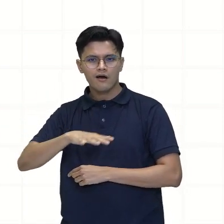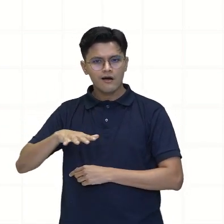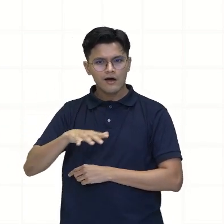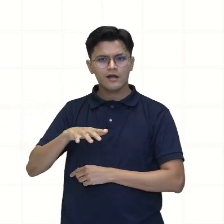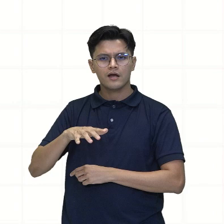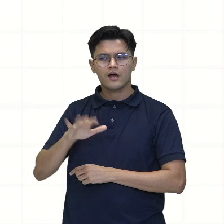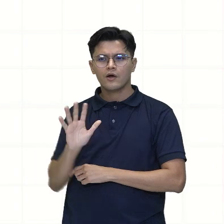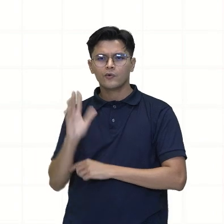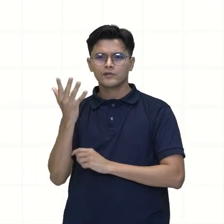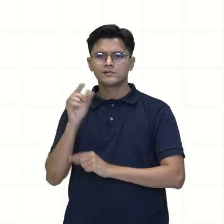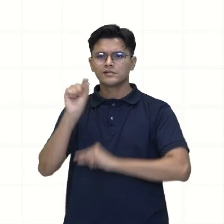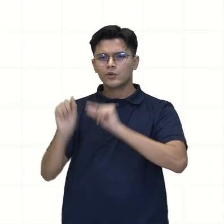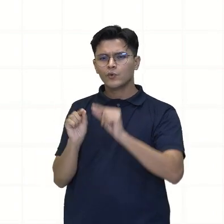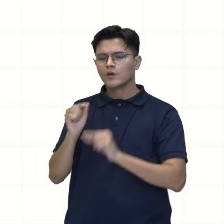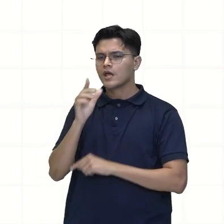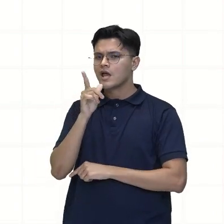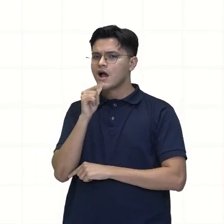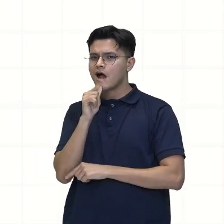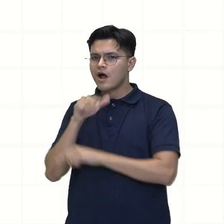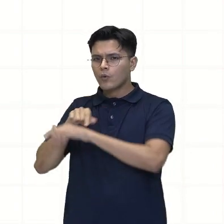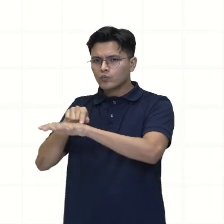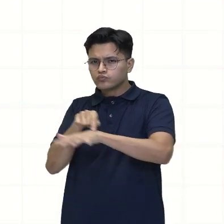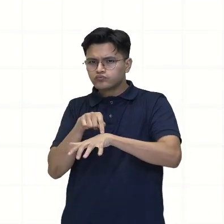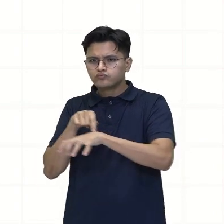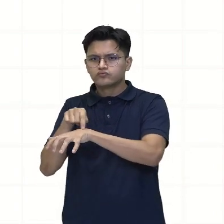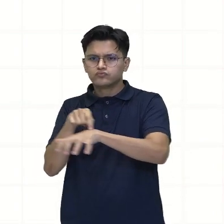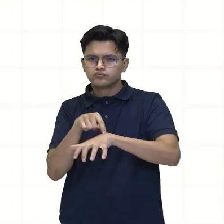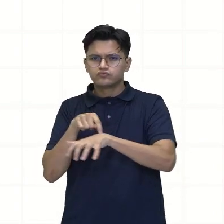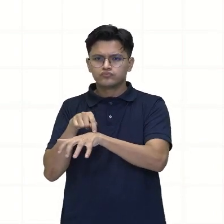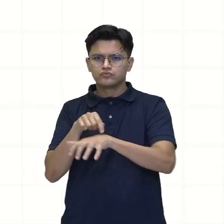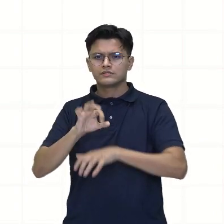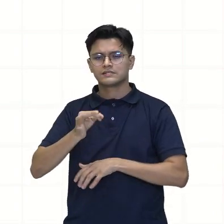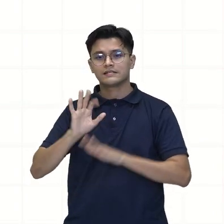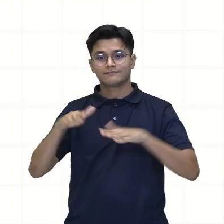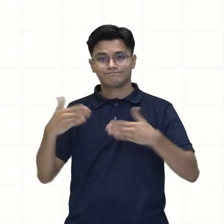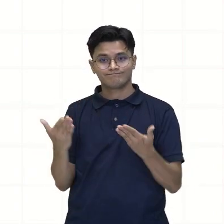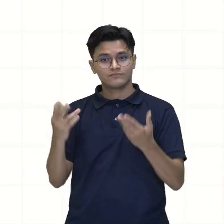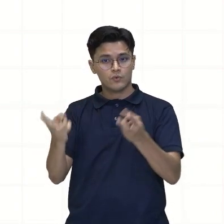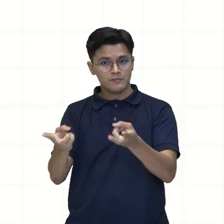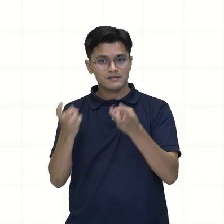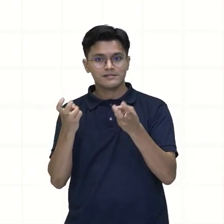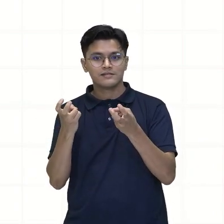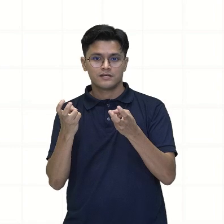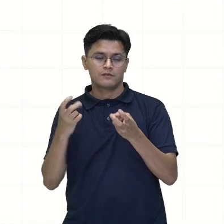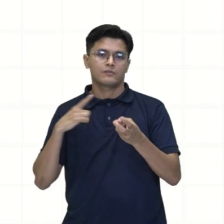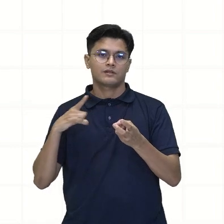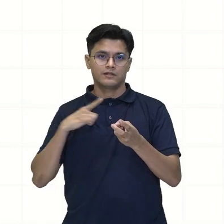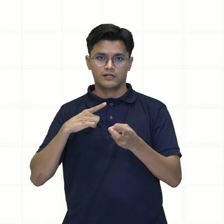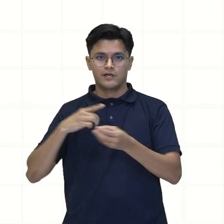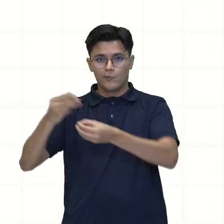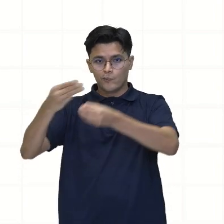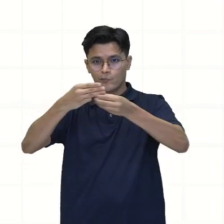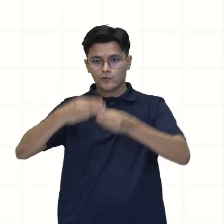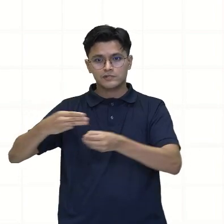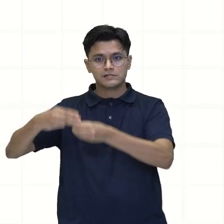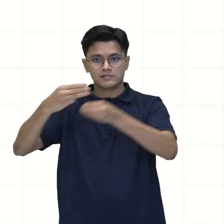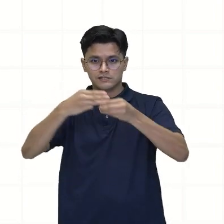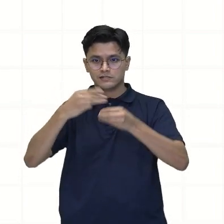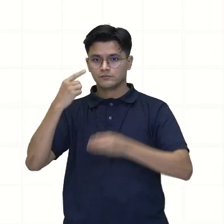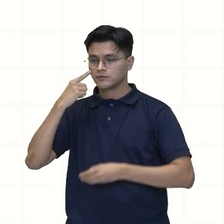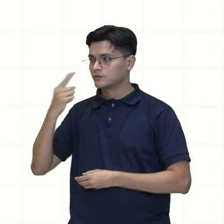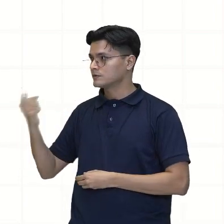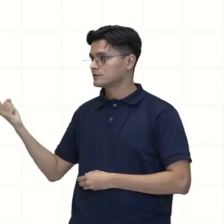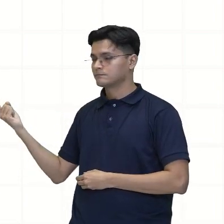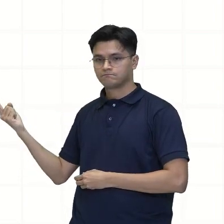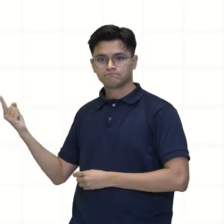agropecuários. Então, observem, né, que nós vamos ter aqui os municípios, né, e